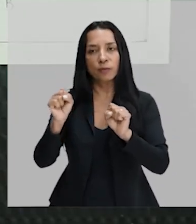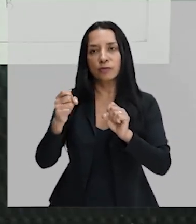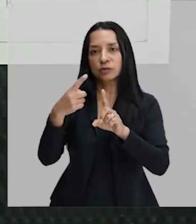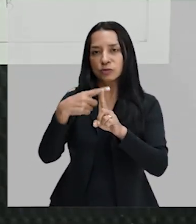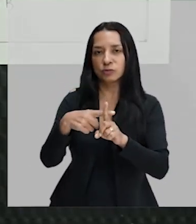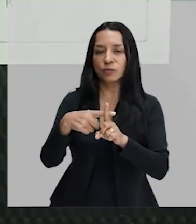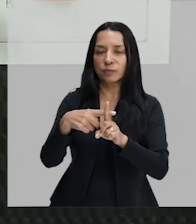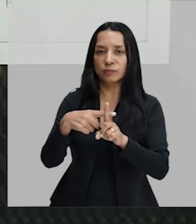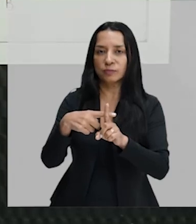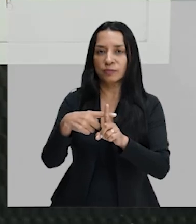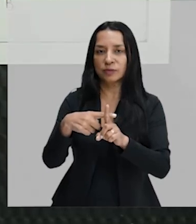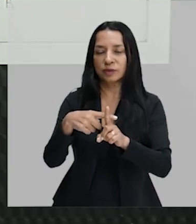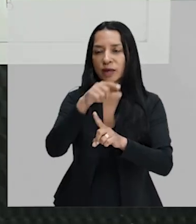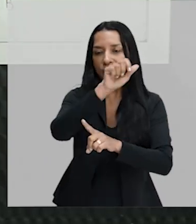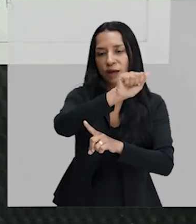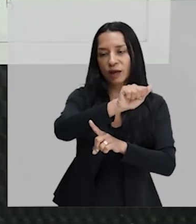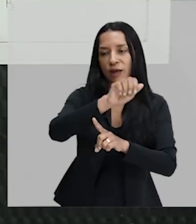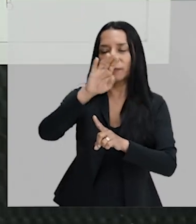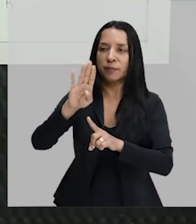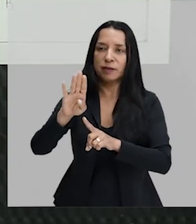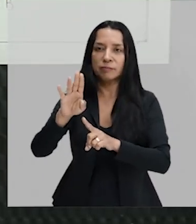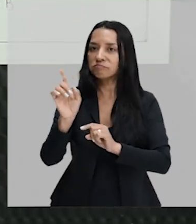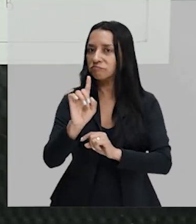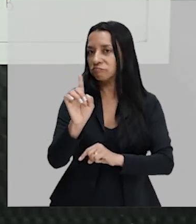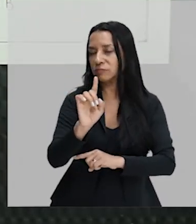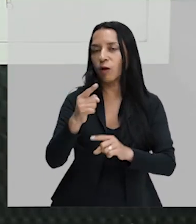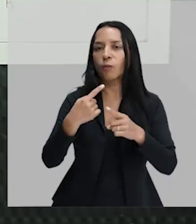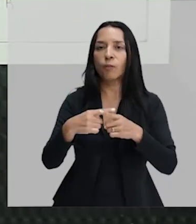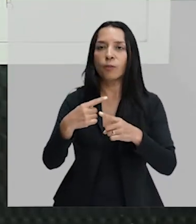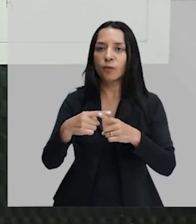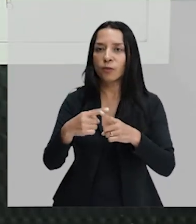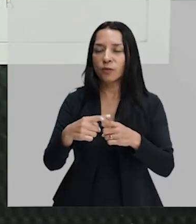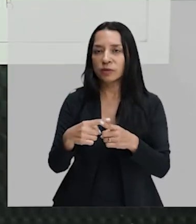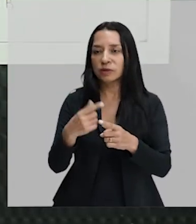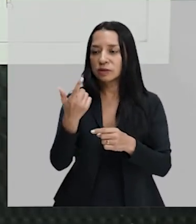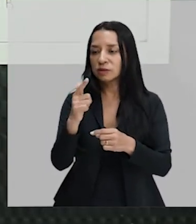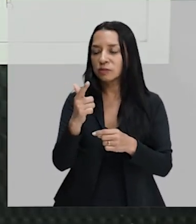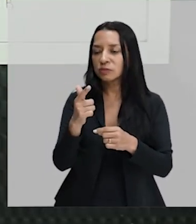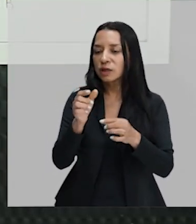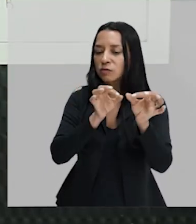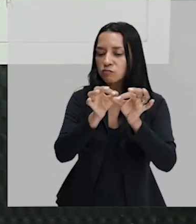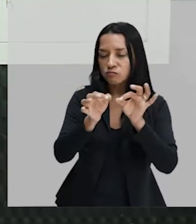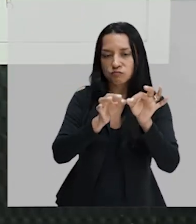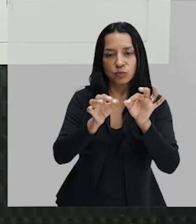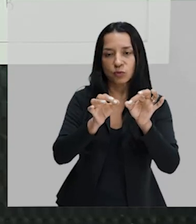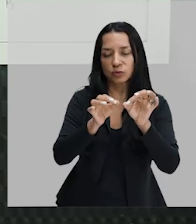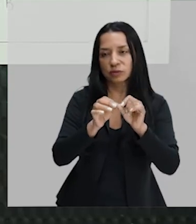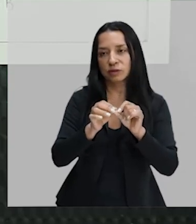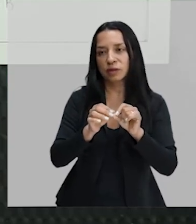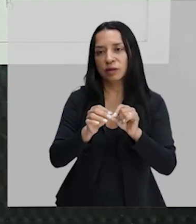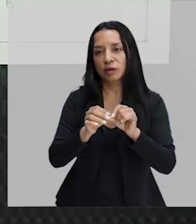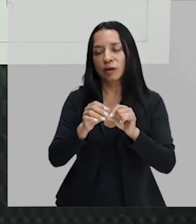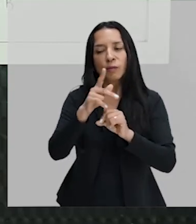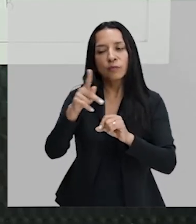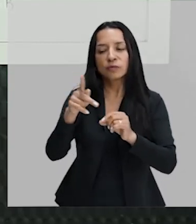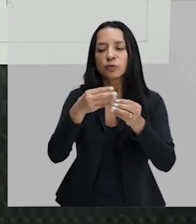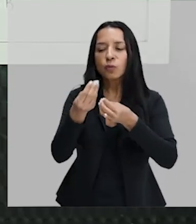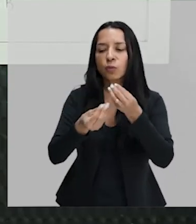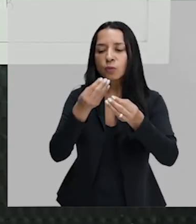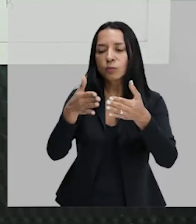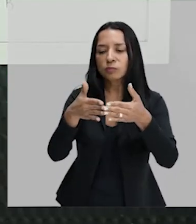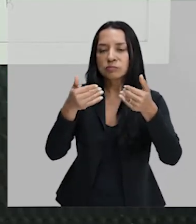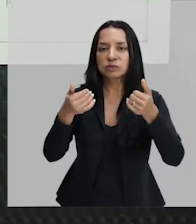mais o menos 4. O que vai acontecer de fato é que esses sinais aqui vão prevalecer. Então, você pode fazer a conta direto